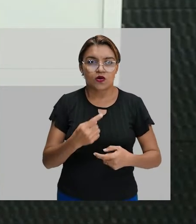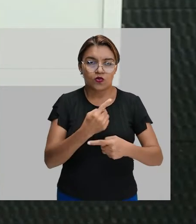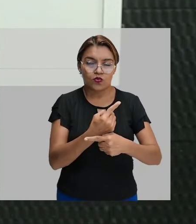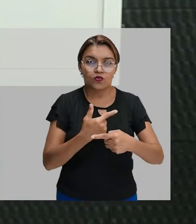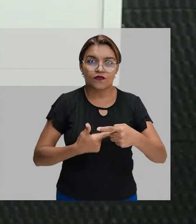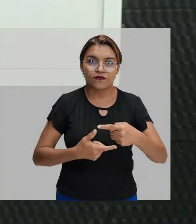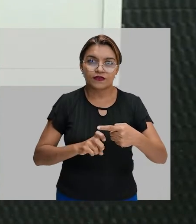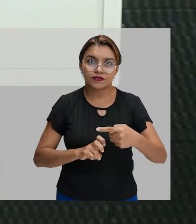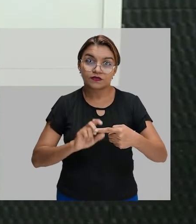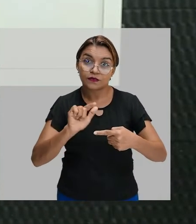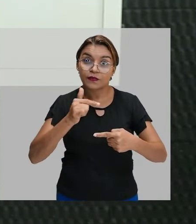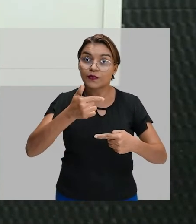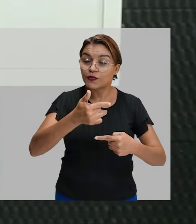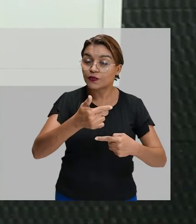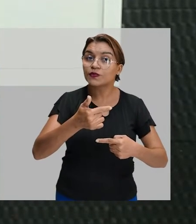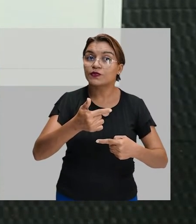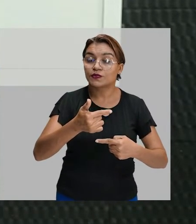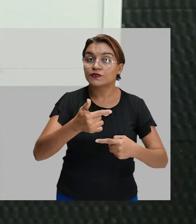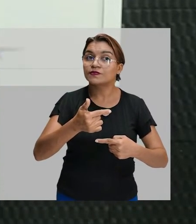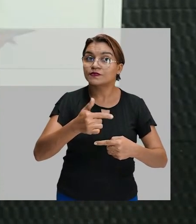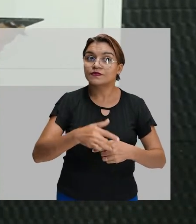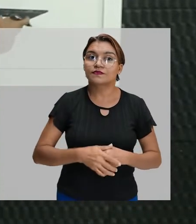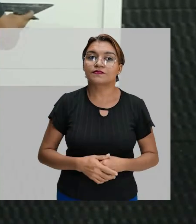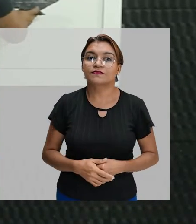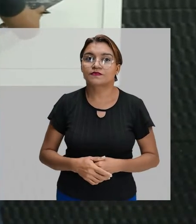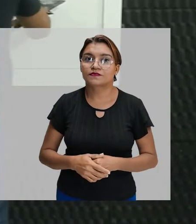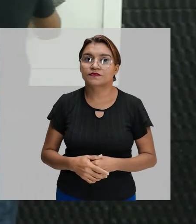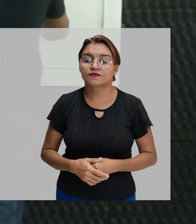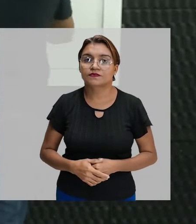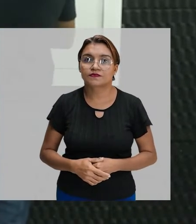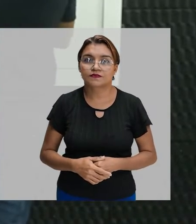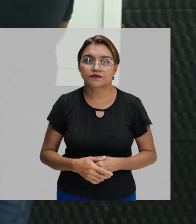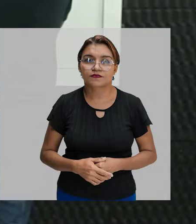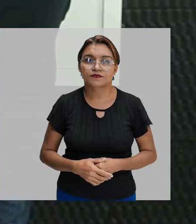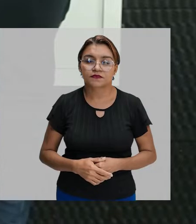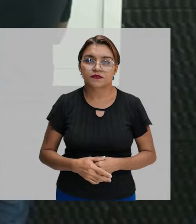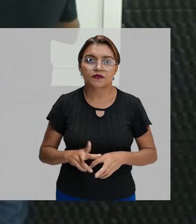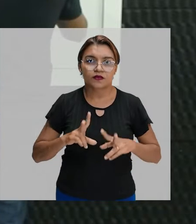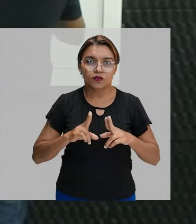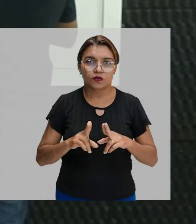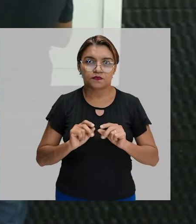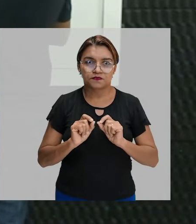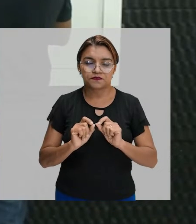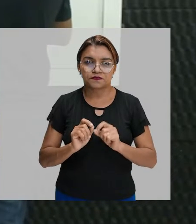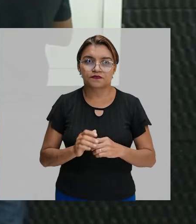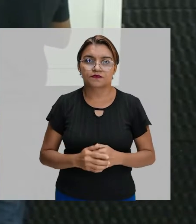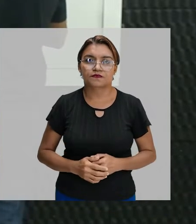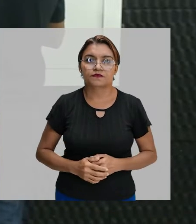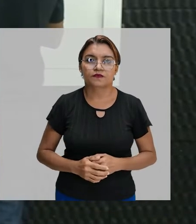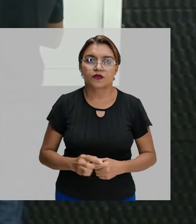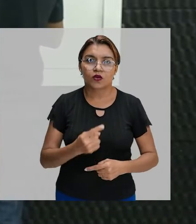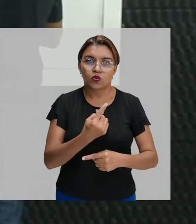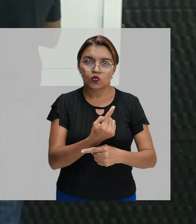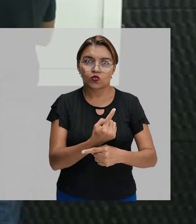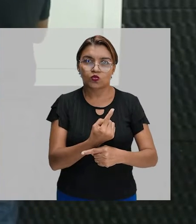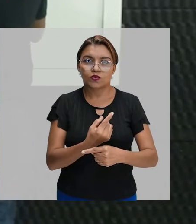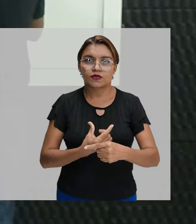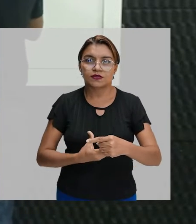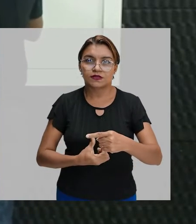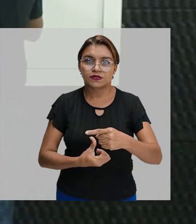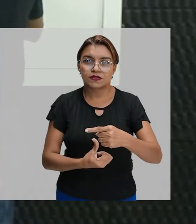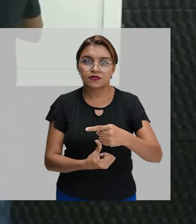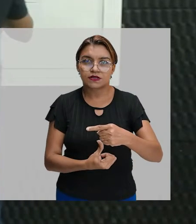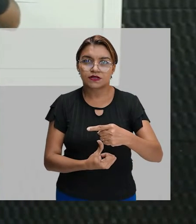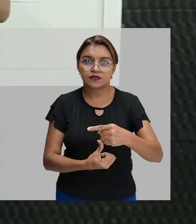numerador quanto denominador né ao quadrado então vai ficar um Eu soube 625